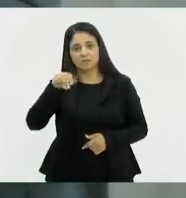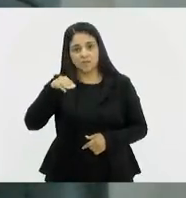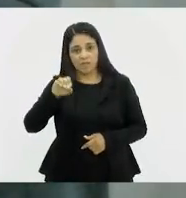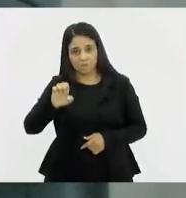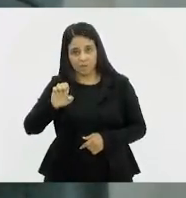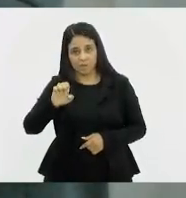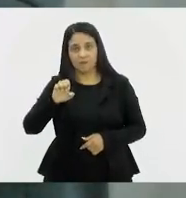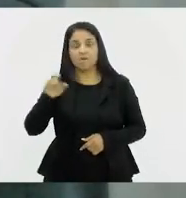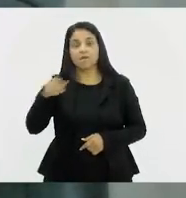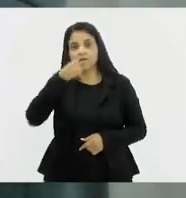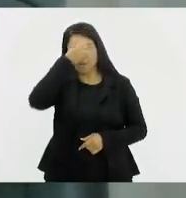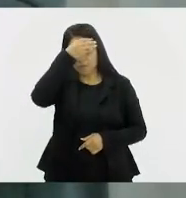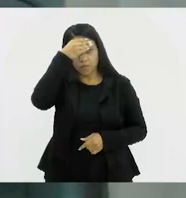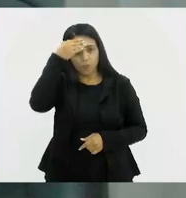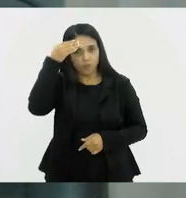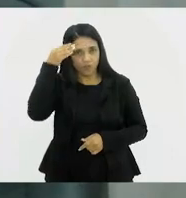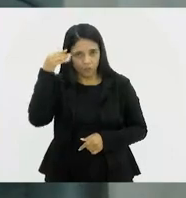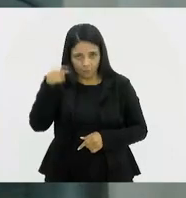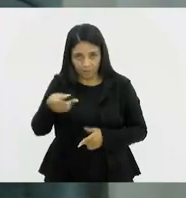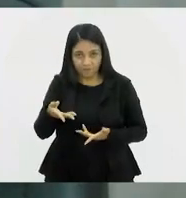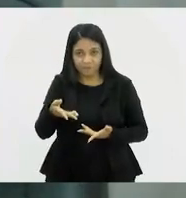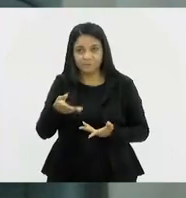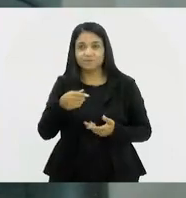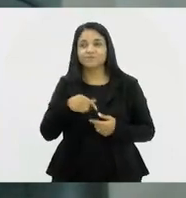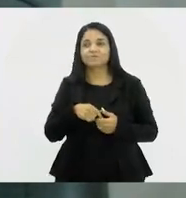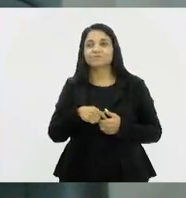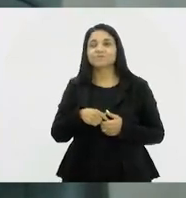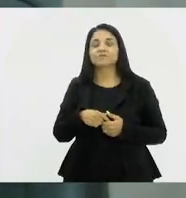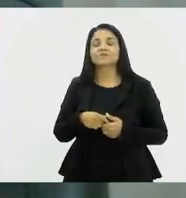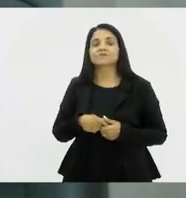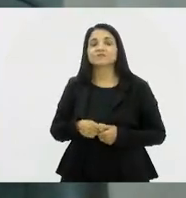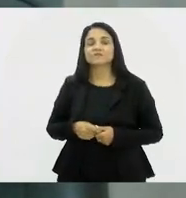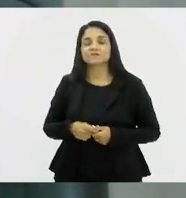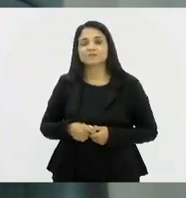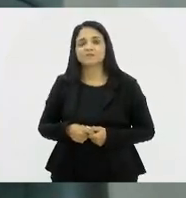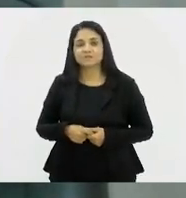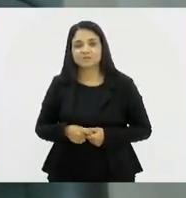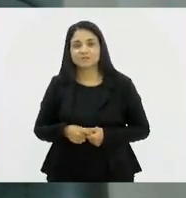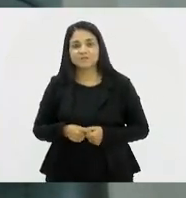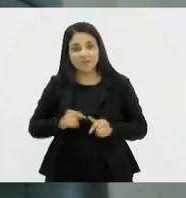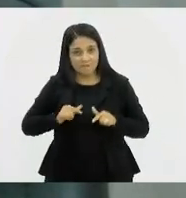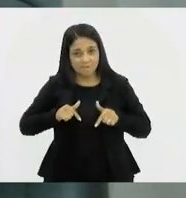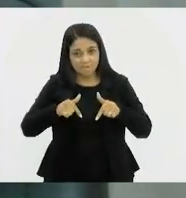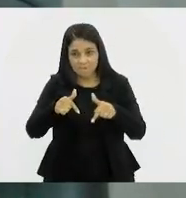um pouquinho de ênfase a essas ações práticas. É